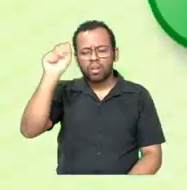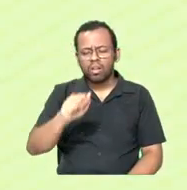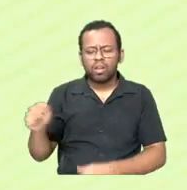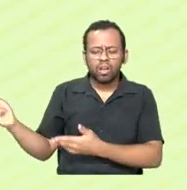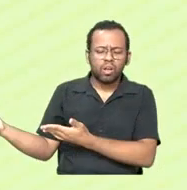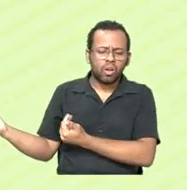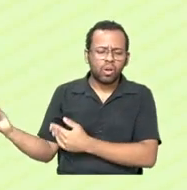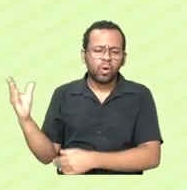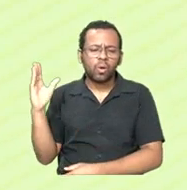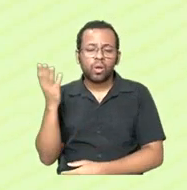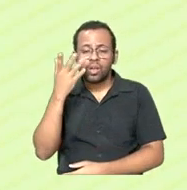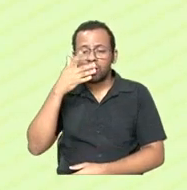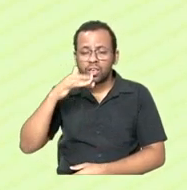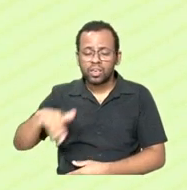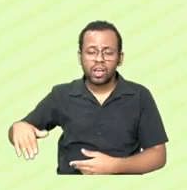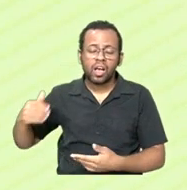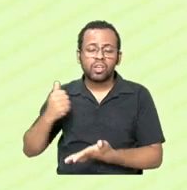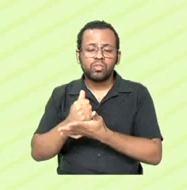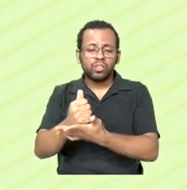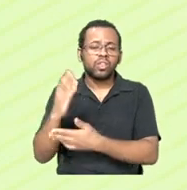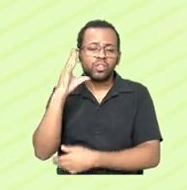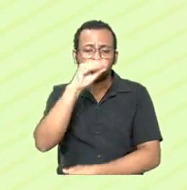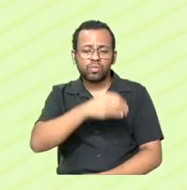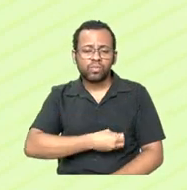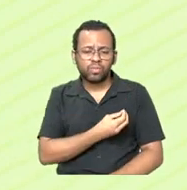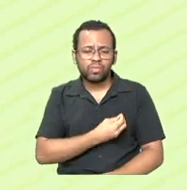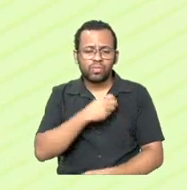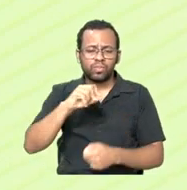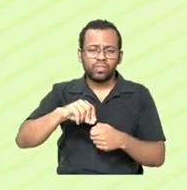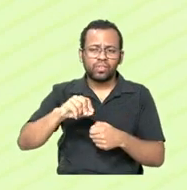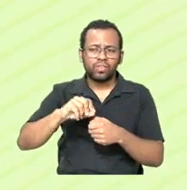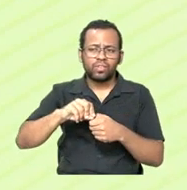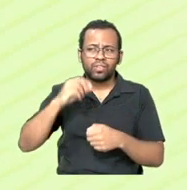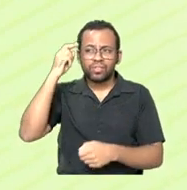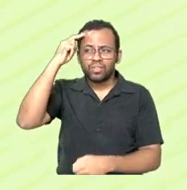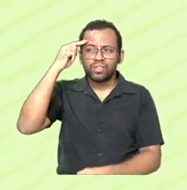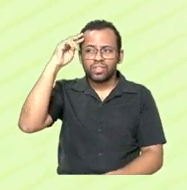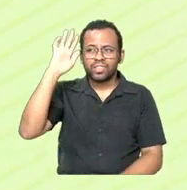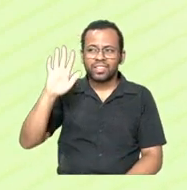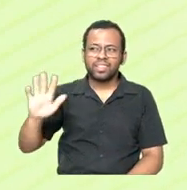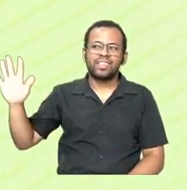Caju Cap ajudando a salvar vidas e a realização